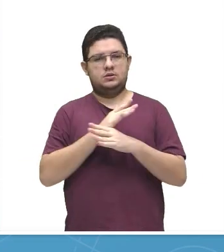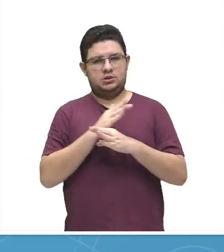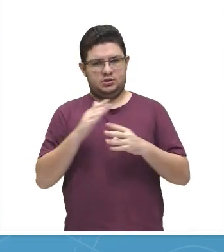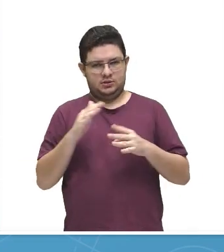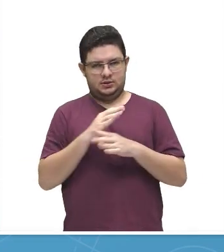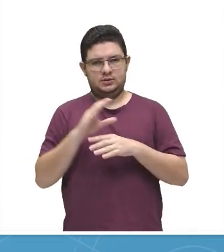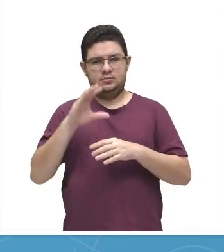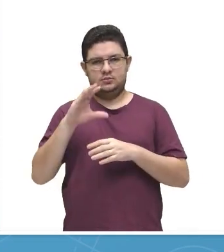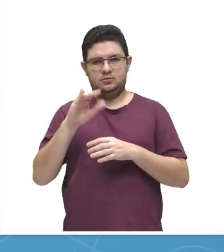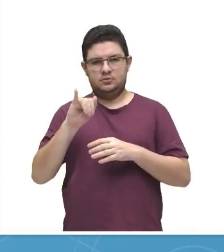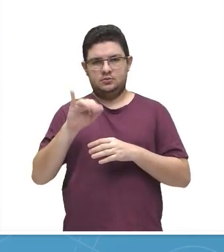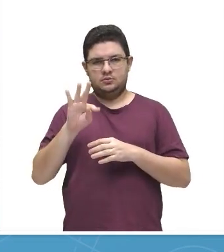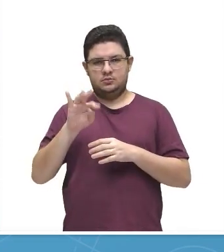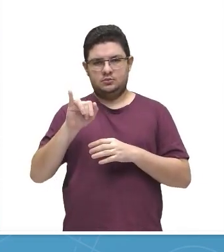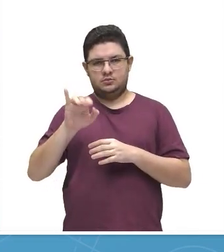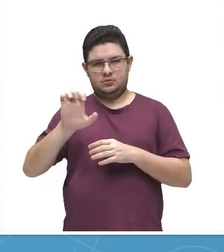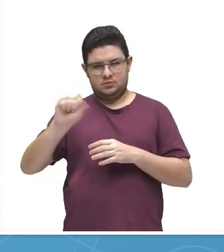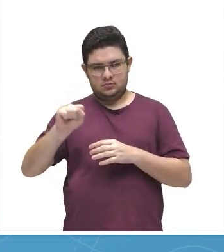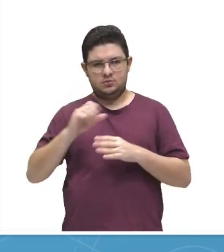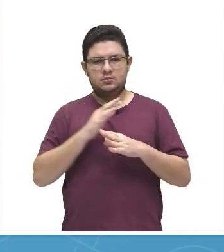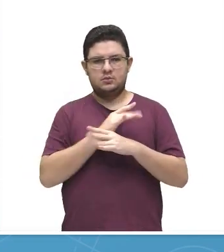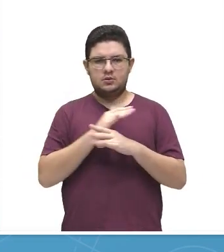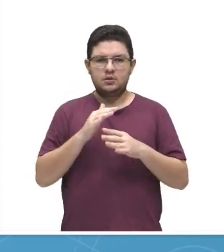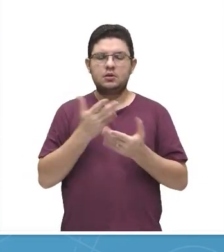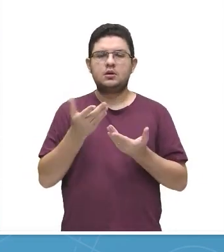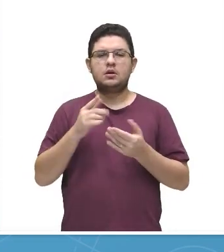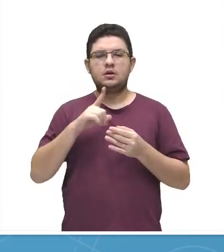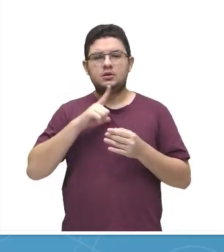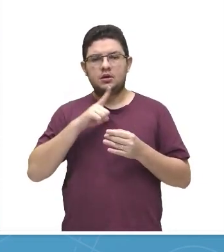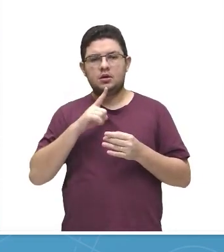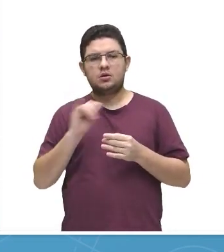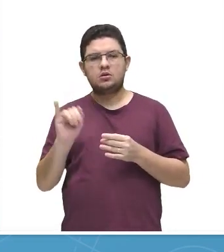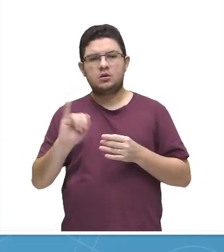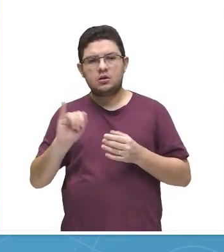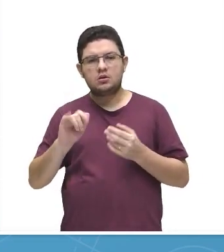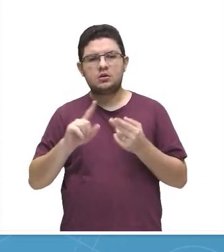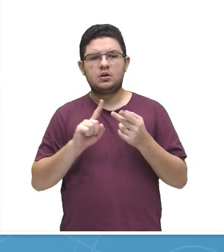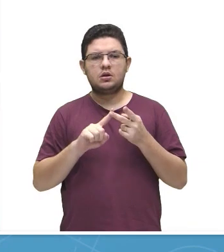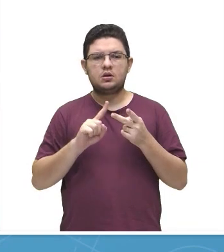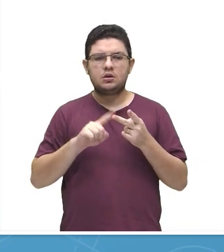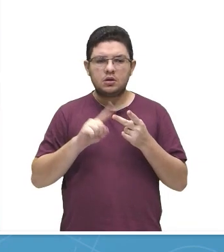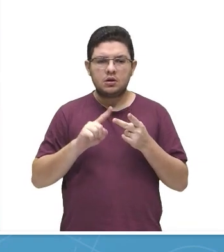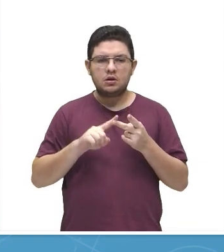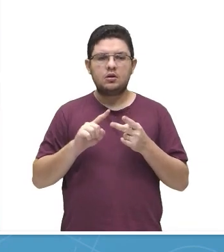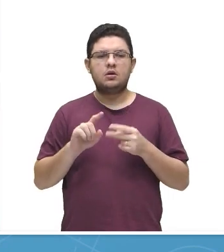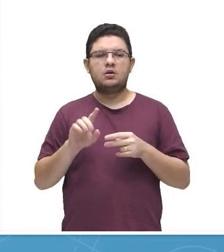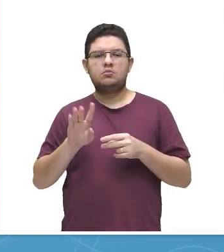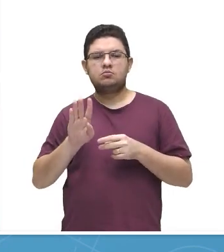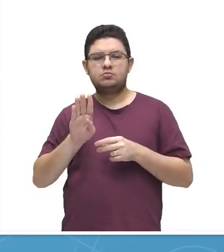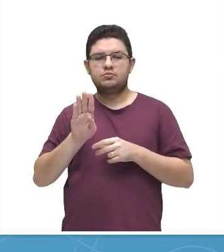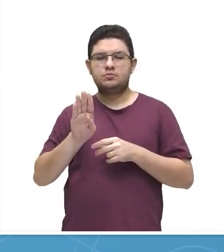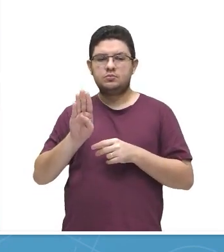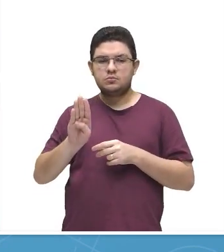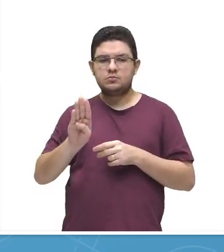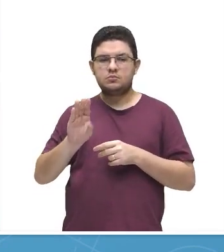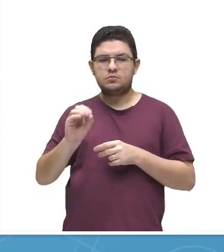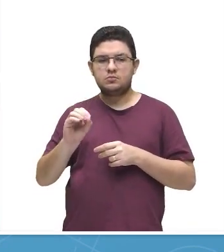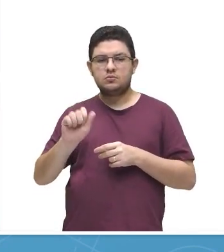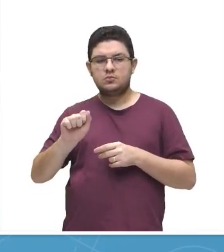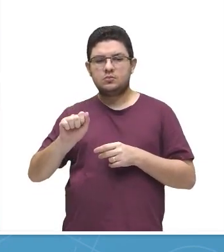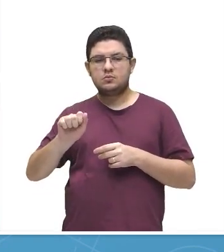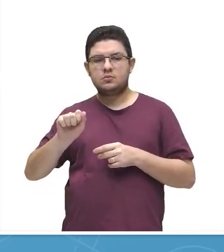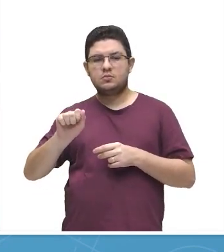cities, cidades. Nós temos, então, Itacoatiara, em Boa Vista do Ramos e em Manacapuru. Nomes próprios não mudam em língua